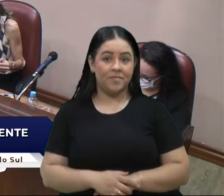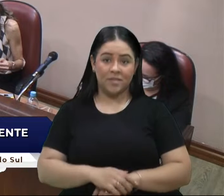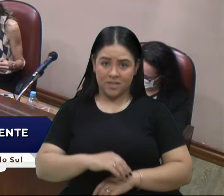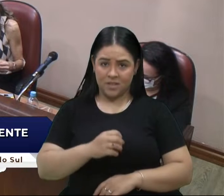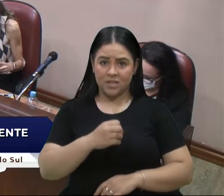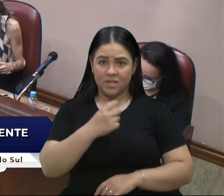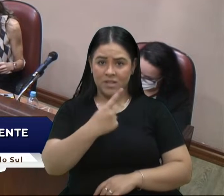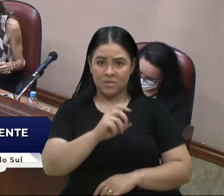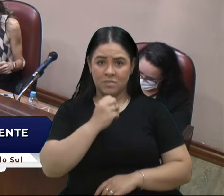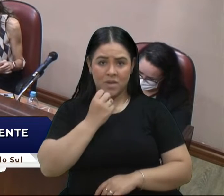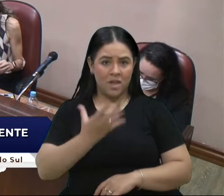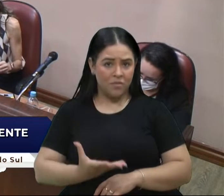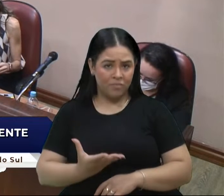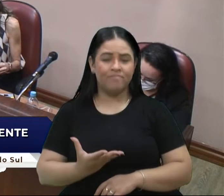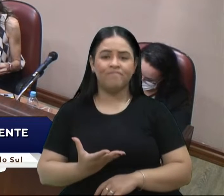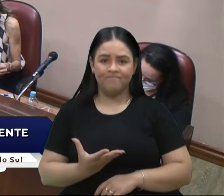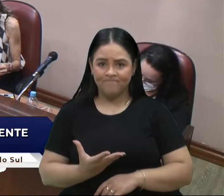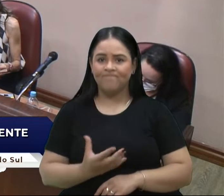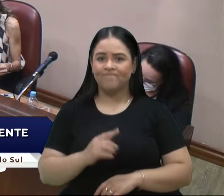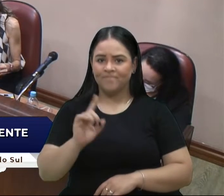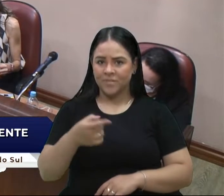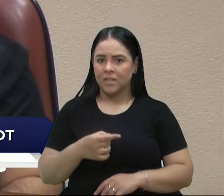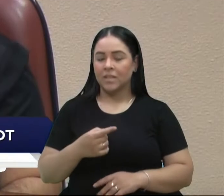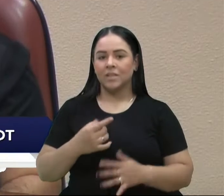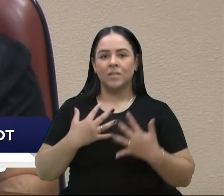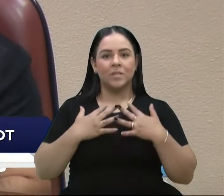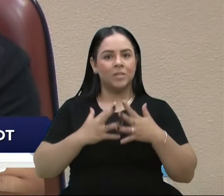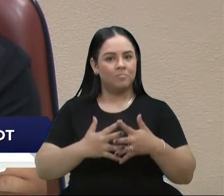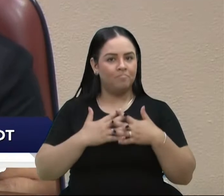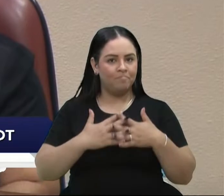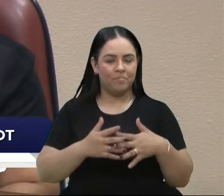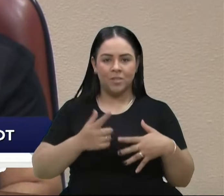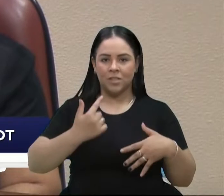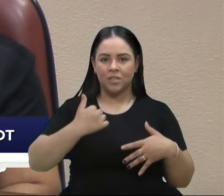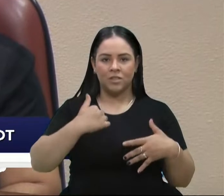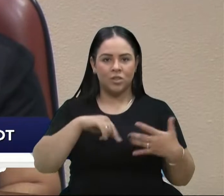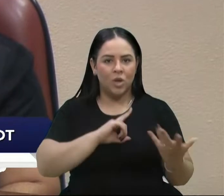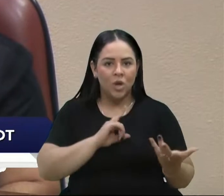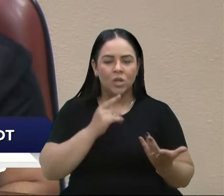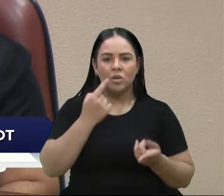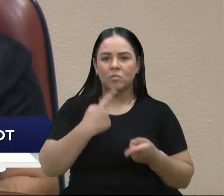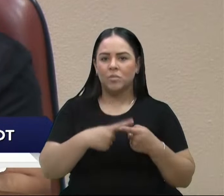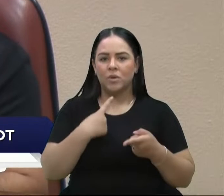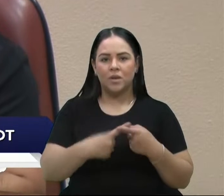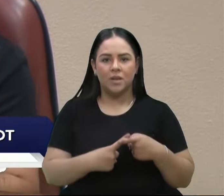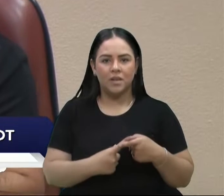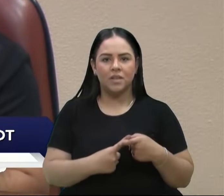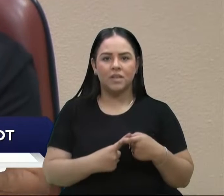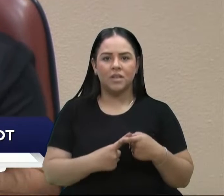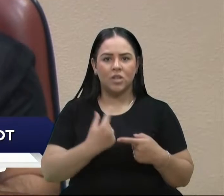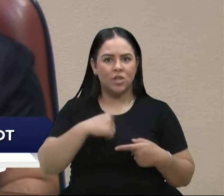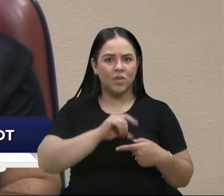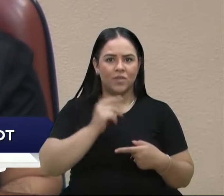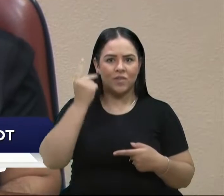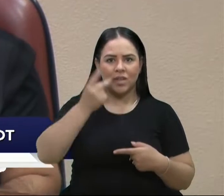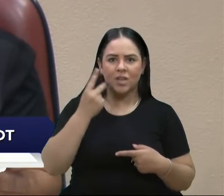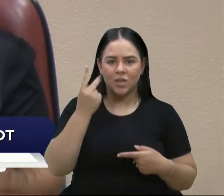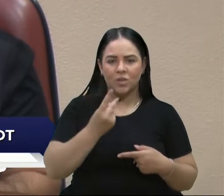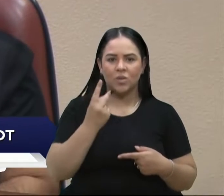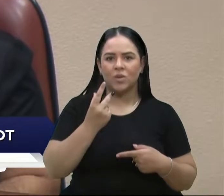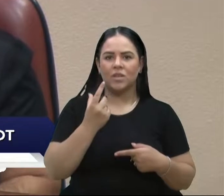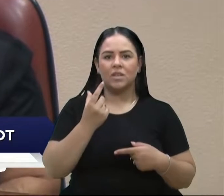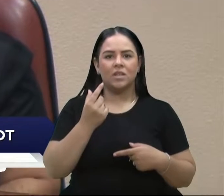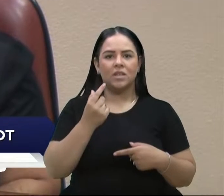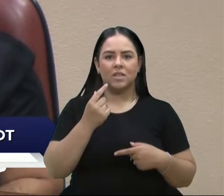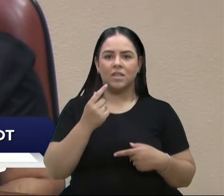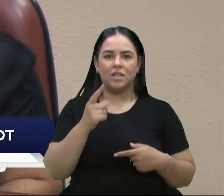desabafo aí é desesperador, né? Porque nós, enquanto vereadores, somos o para-choque, né, da população, eles